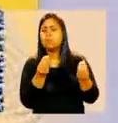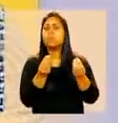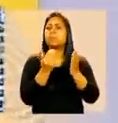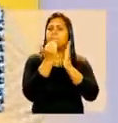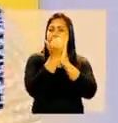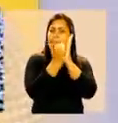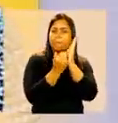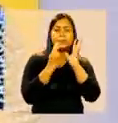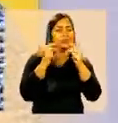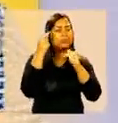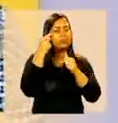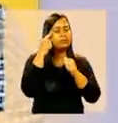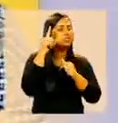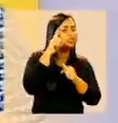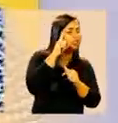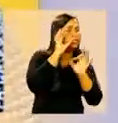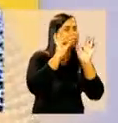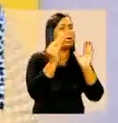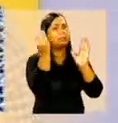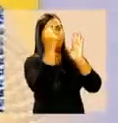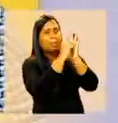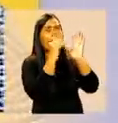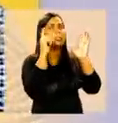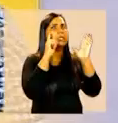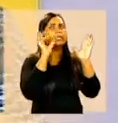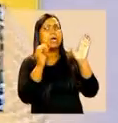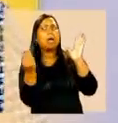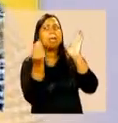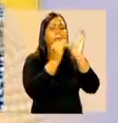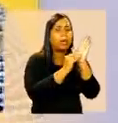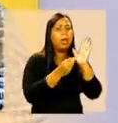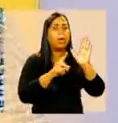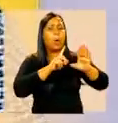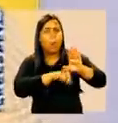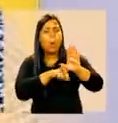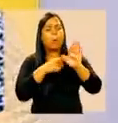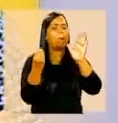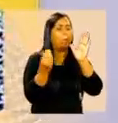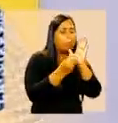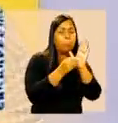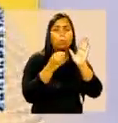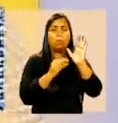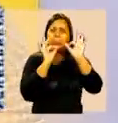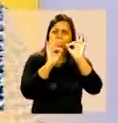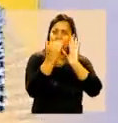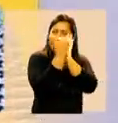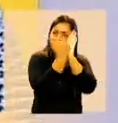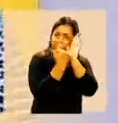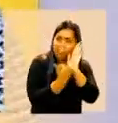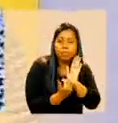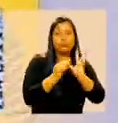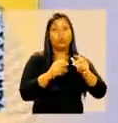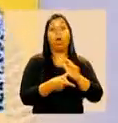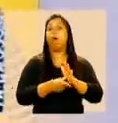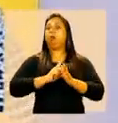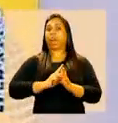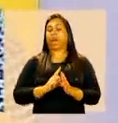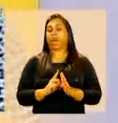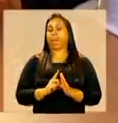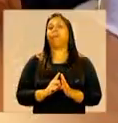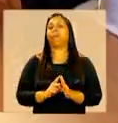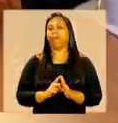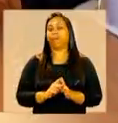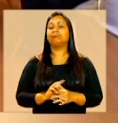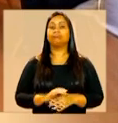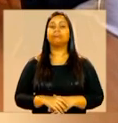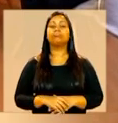meu roteiro, tudo pensado, tal dia em tal lugar, para eu chegar a tal hora em outro lugar. Então, eu gosto de tudo com antecedência.